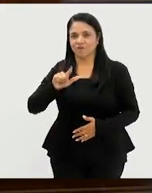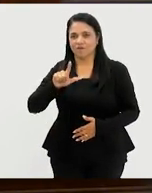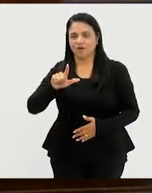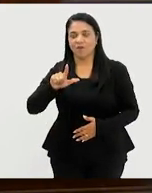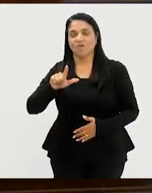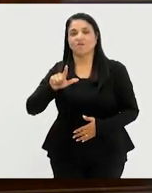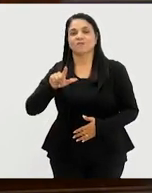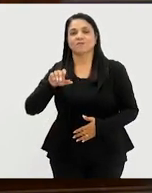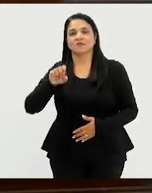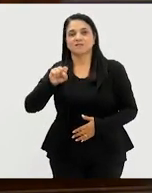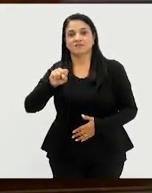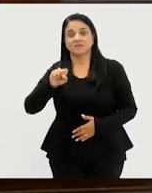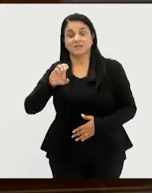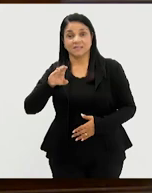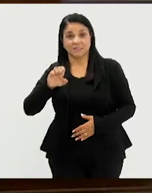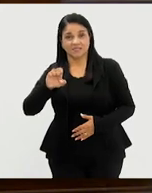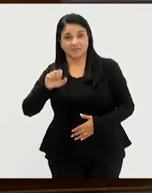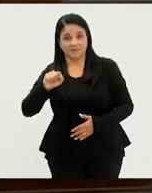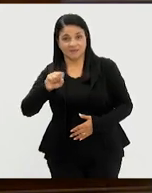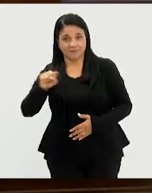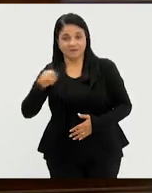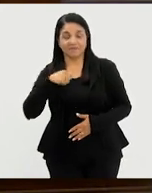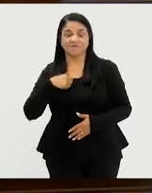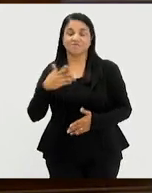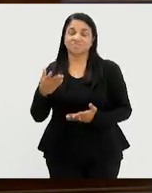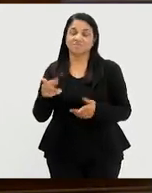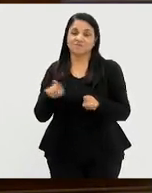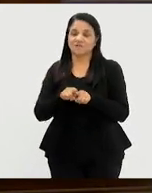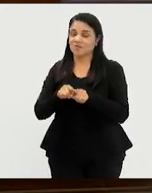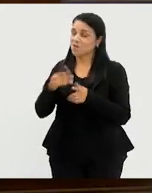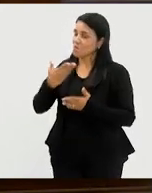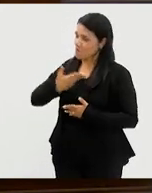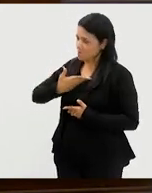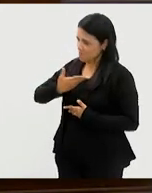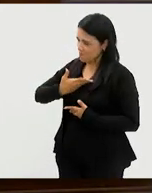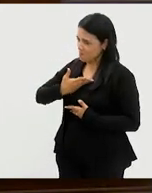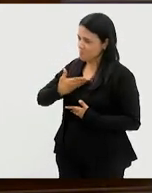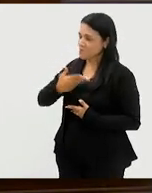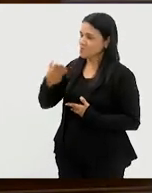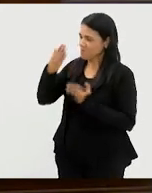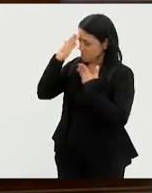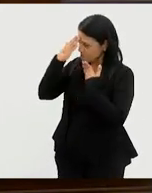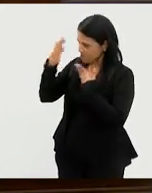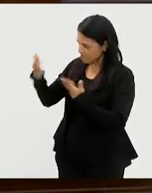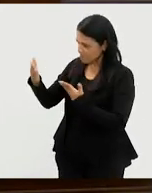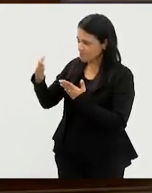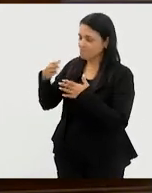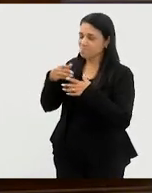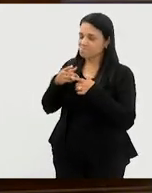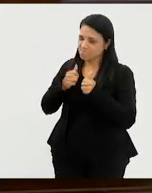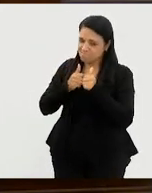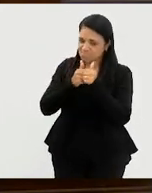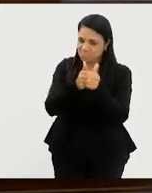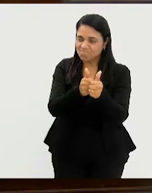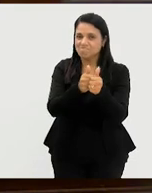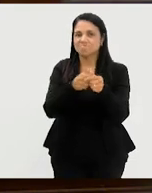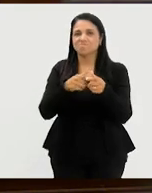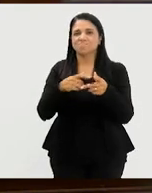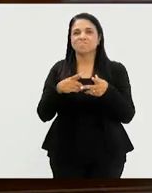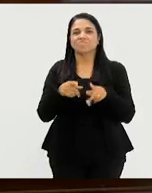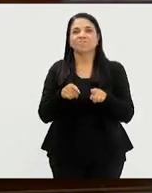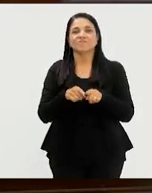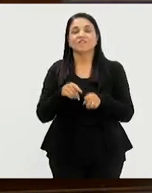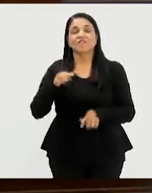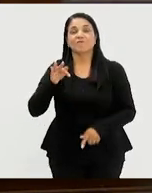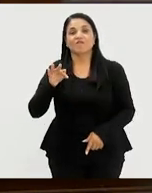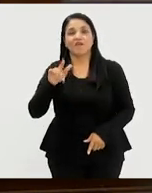pelas felicitações Obrigada meu companheiro de partido e de luta de militância desde sempre Flávio serafini